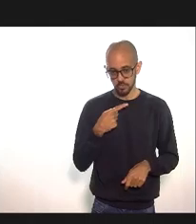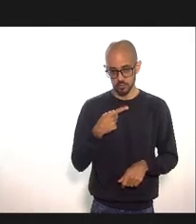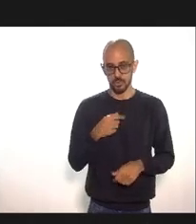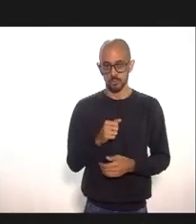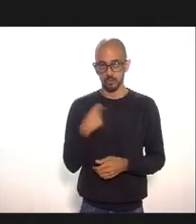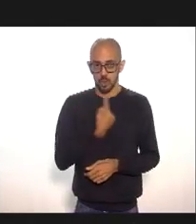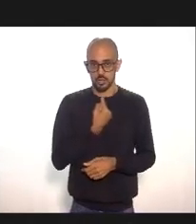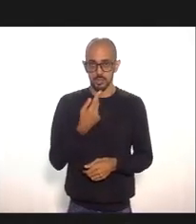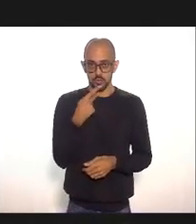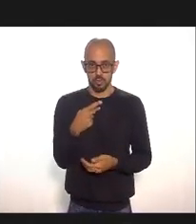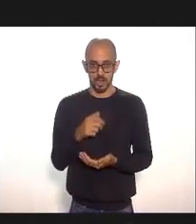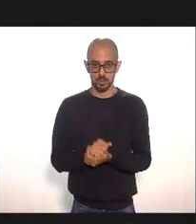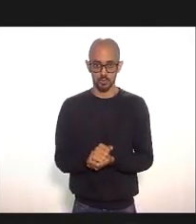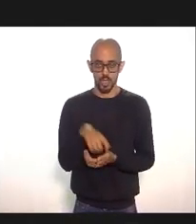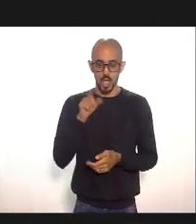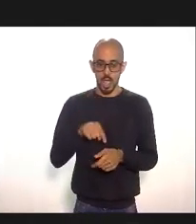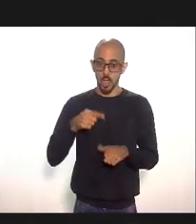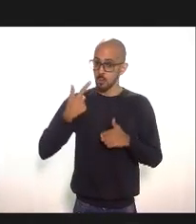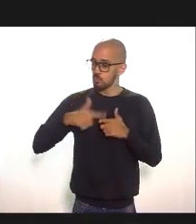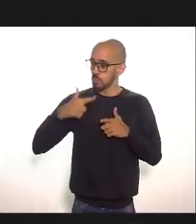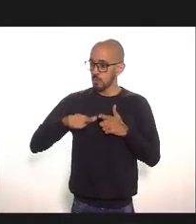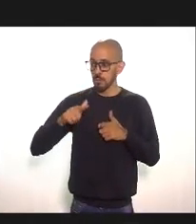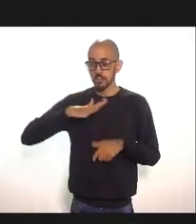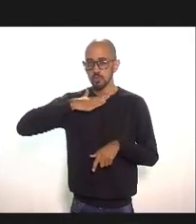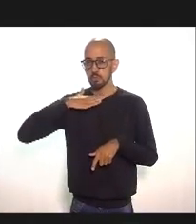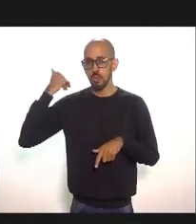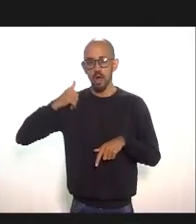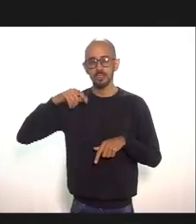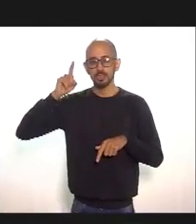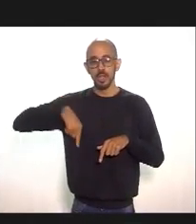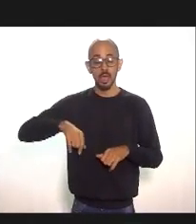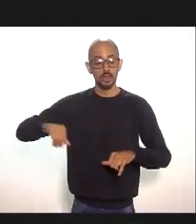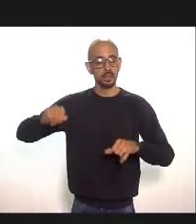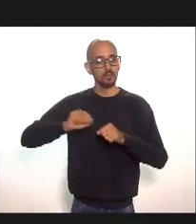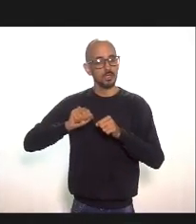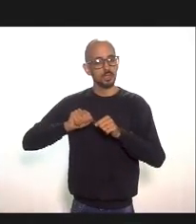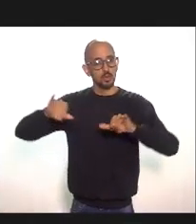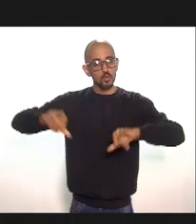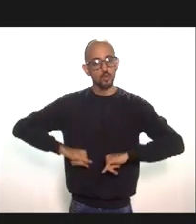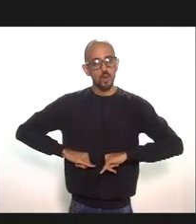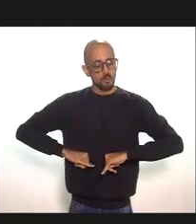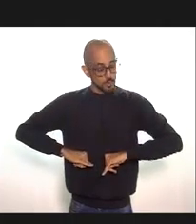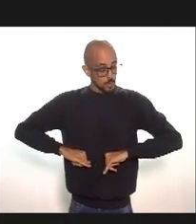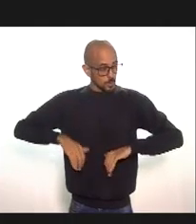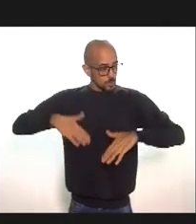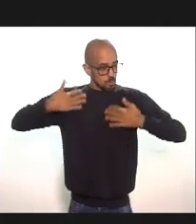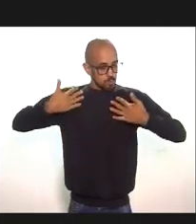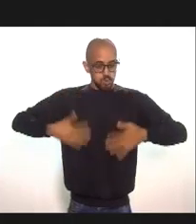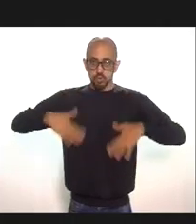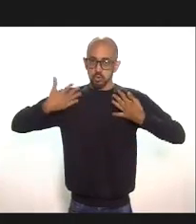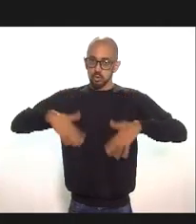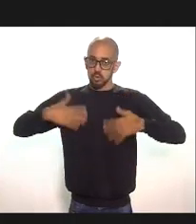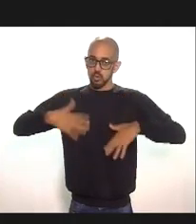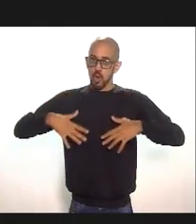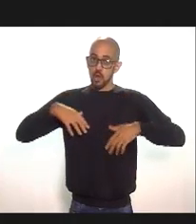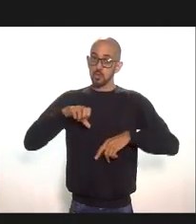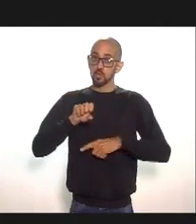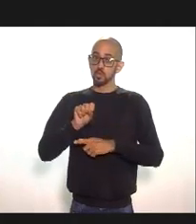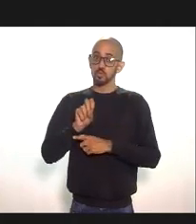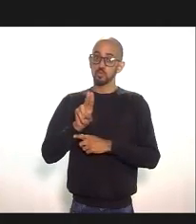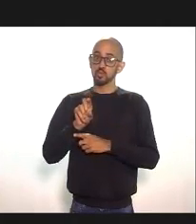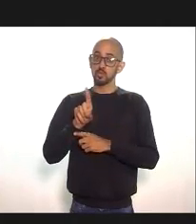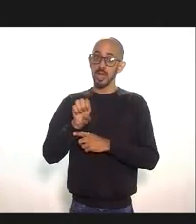causa mortes que está sendo cruel, que está levando que, por exemplo, na região sudeste, a gente já tenha nesse